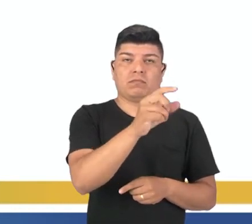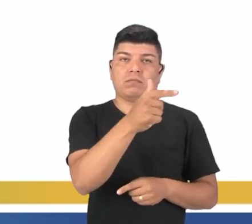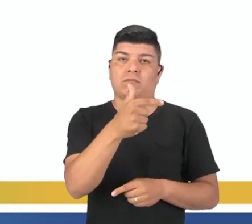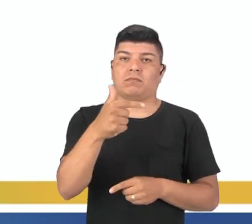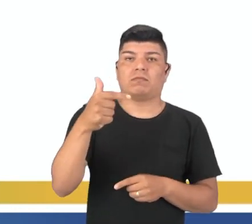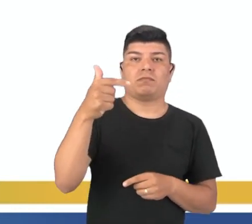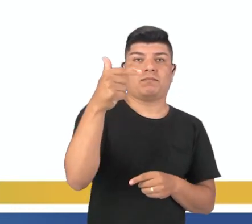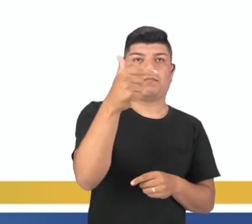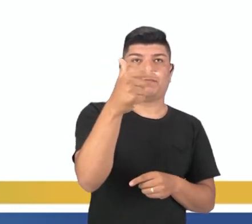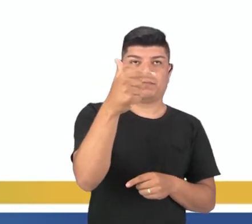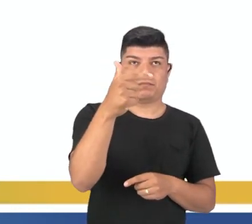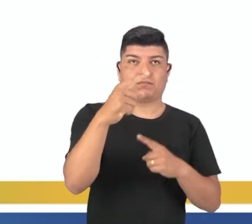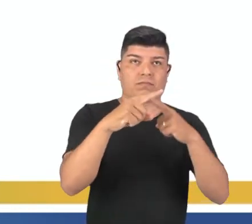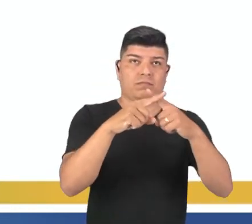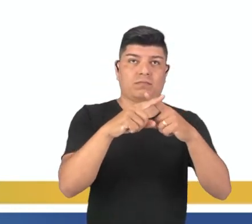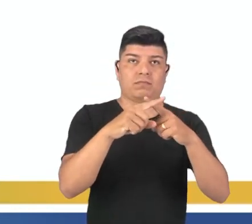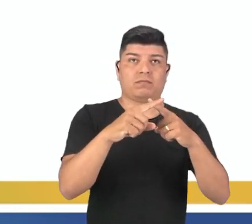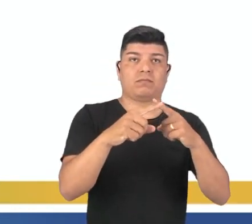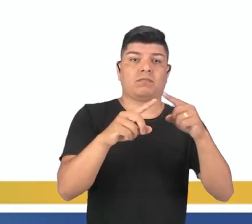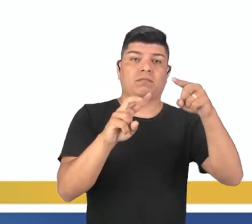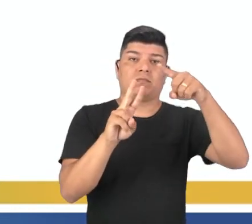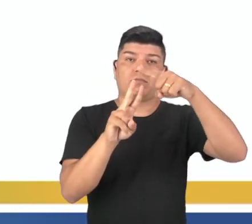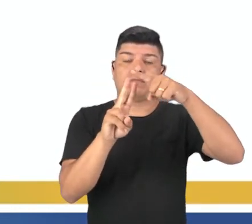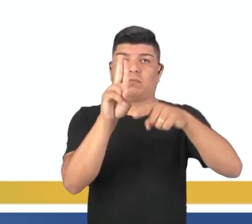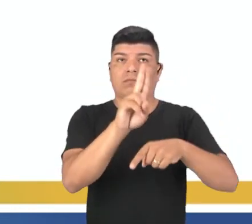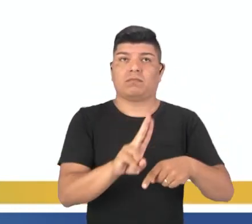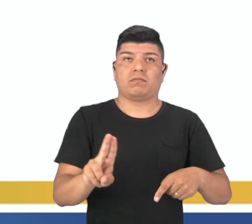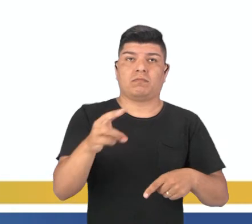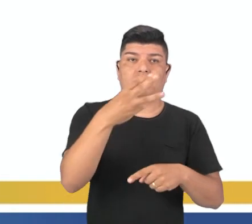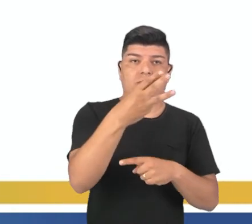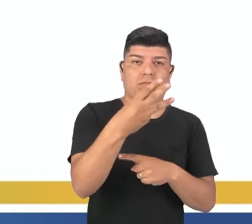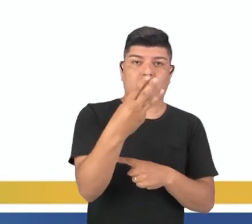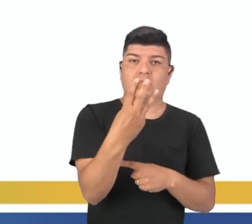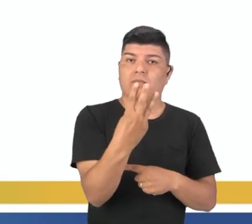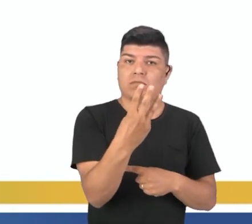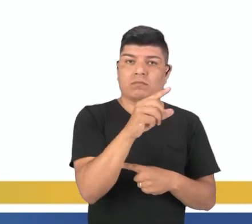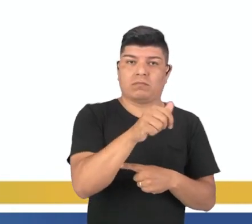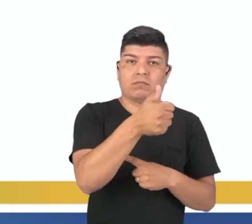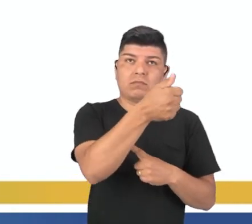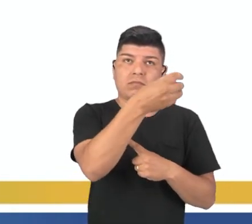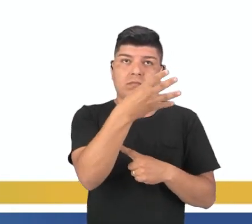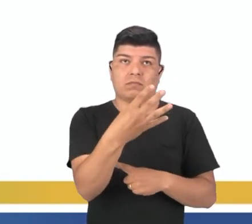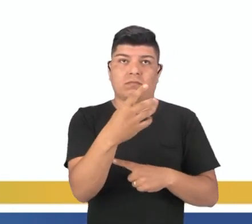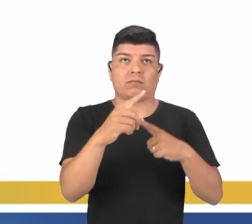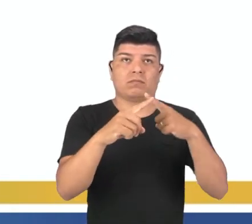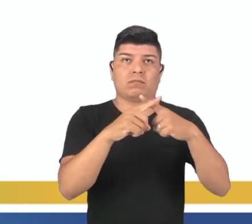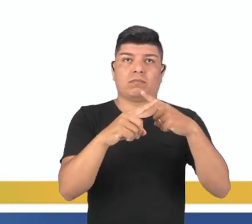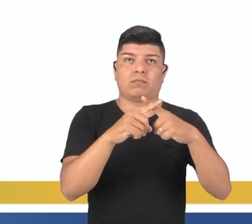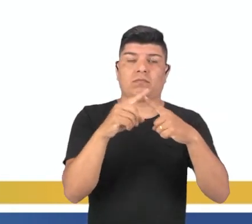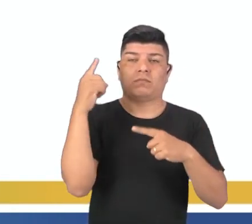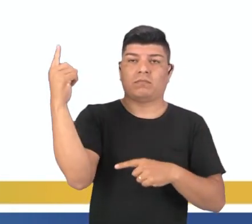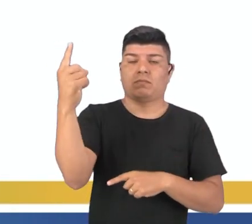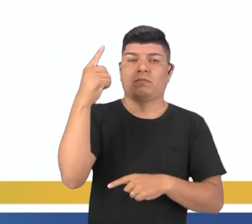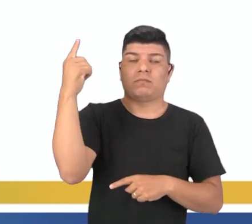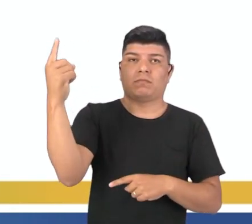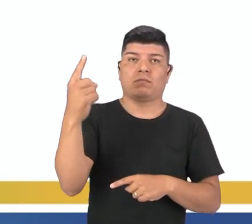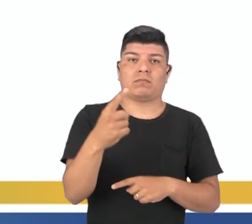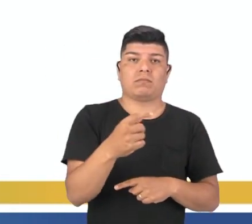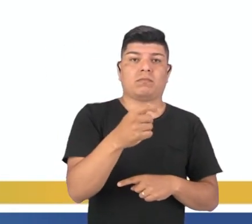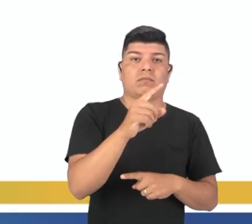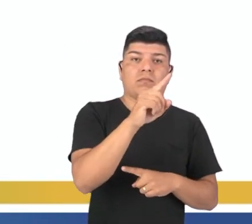0,115, ao quadrado, vezes o π, que estamos usando como 3,14, vezes a altura, né,